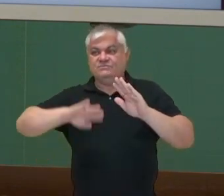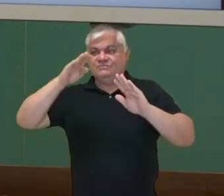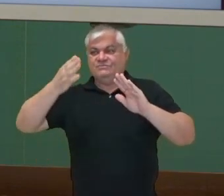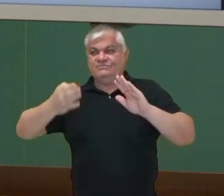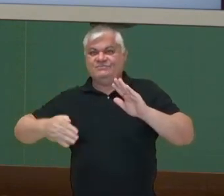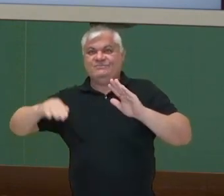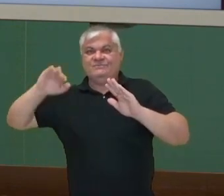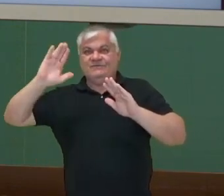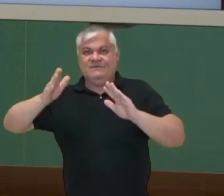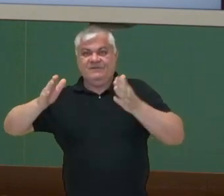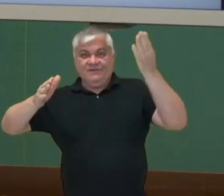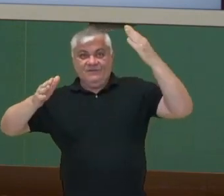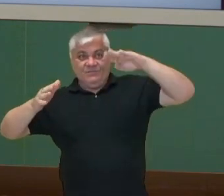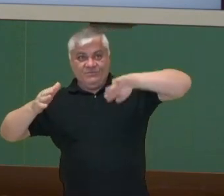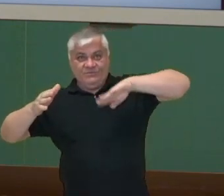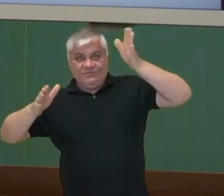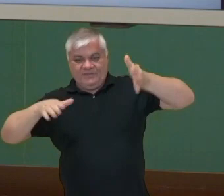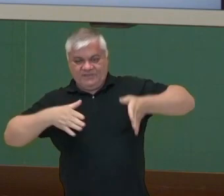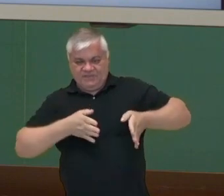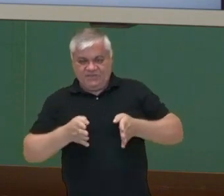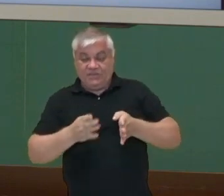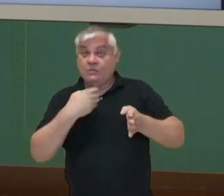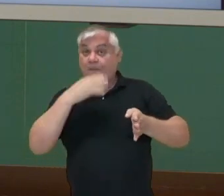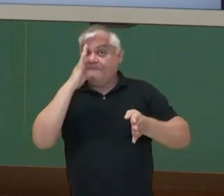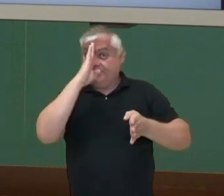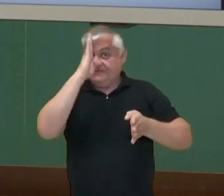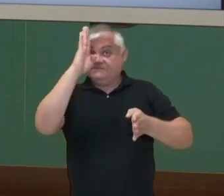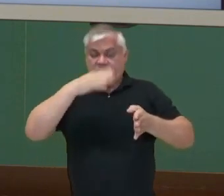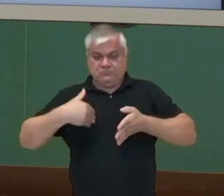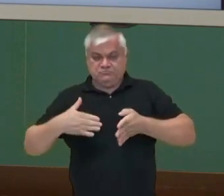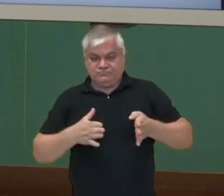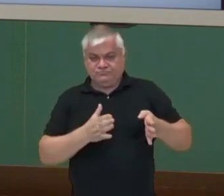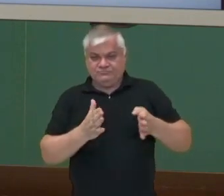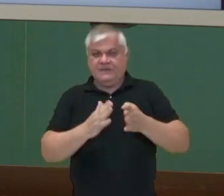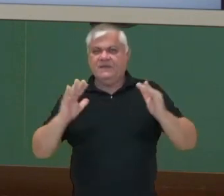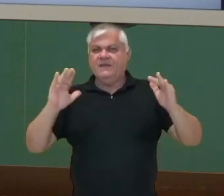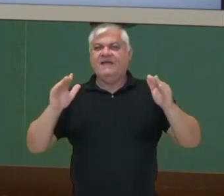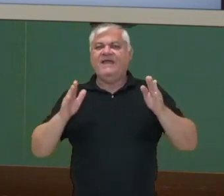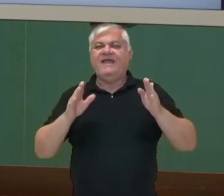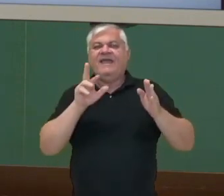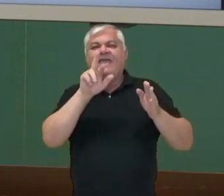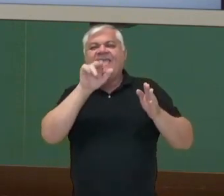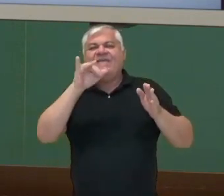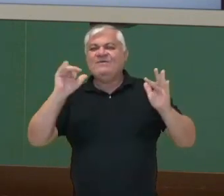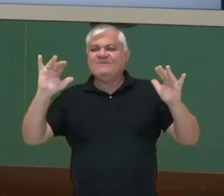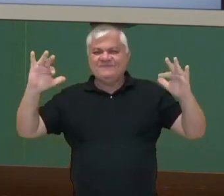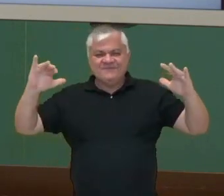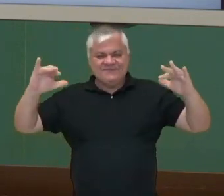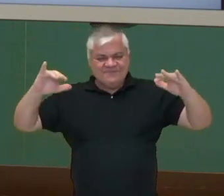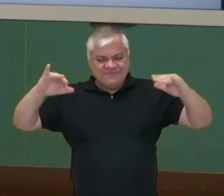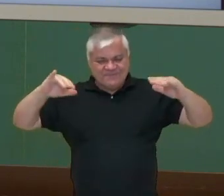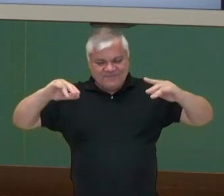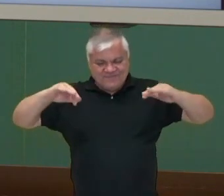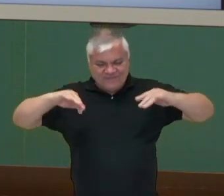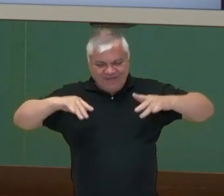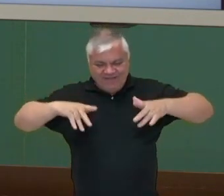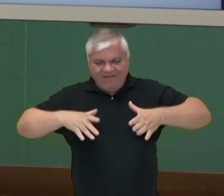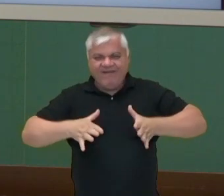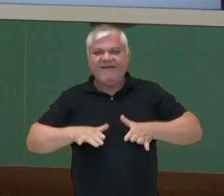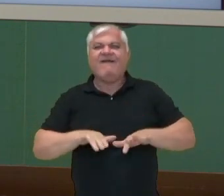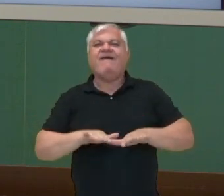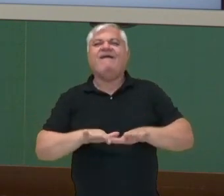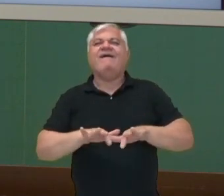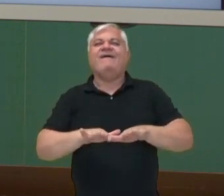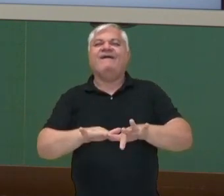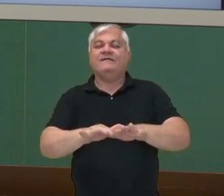rio principal na parte mais baixa, vamos dizer, no centro da bacia. Então, a gente já identifica as características básicas de uma bacia hidrográfica,